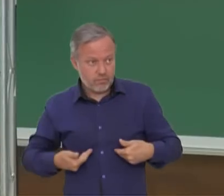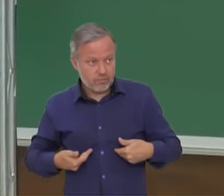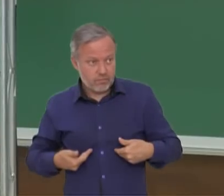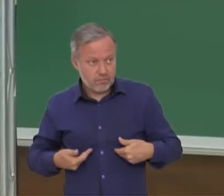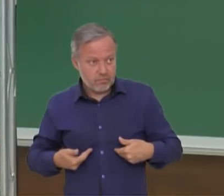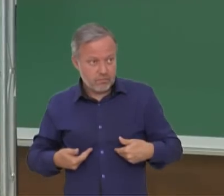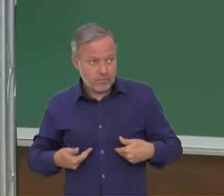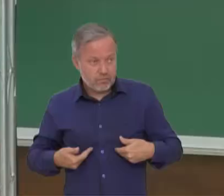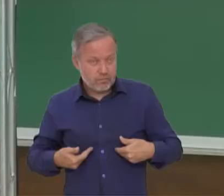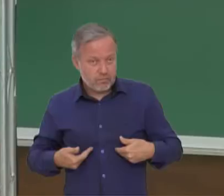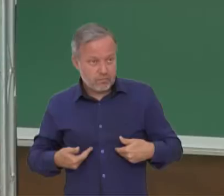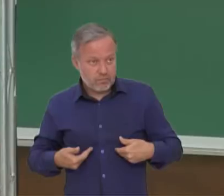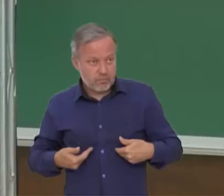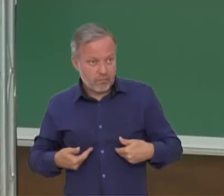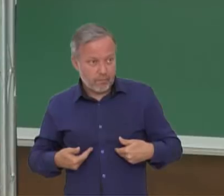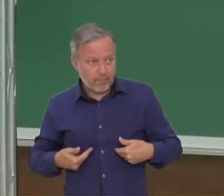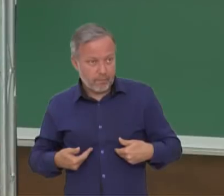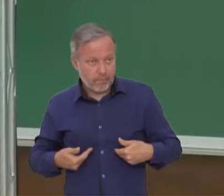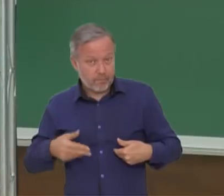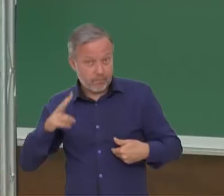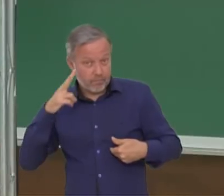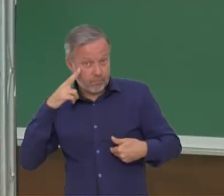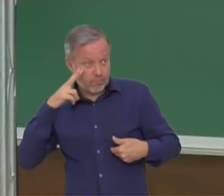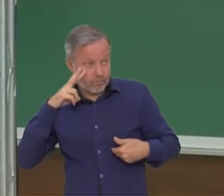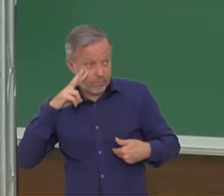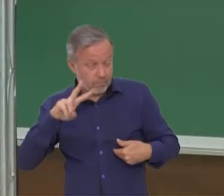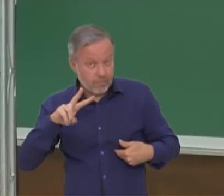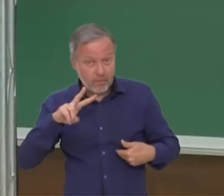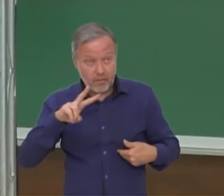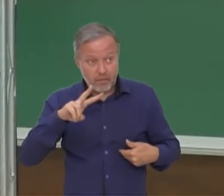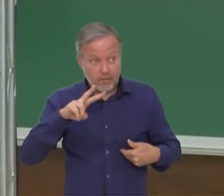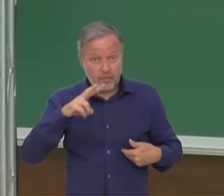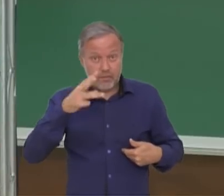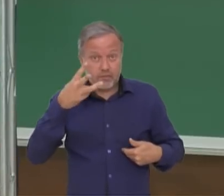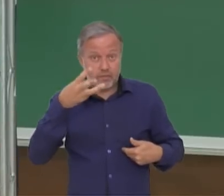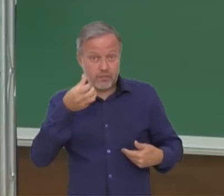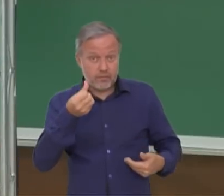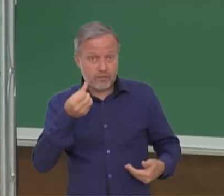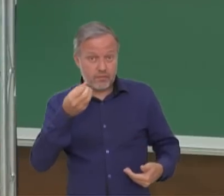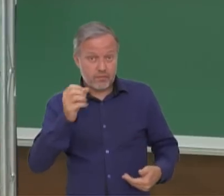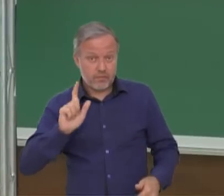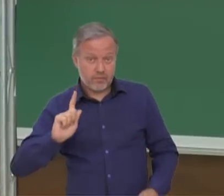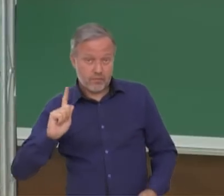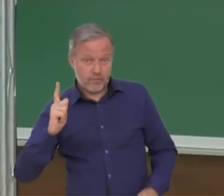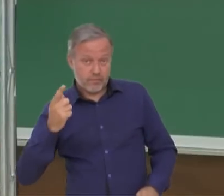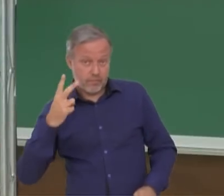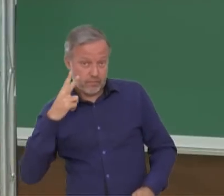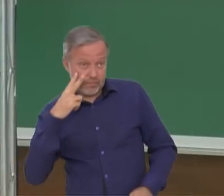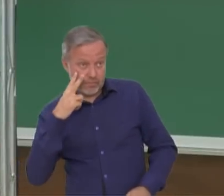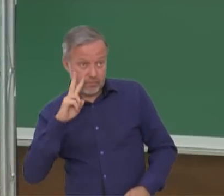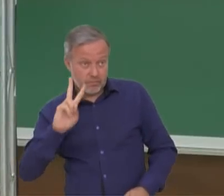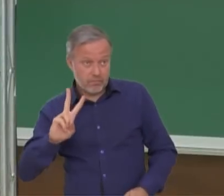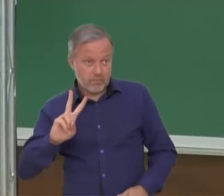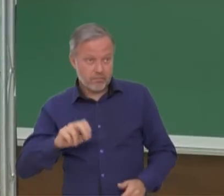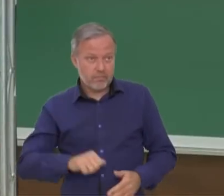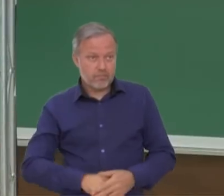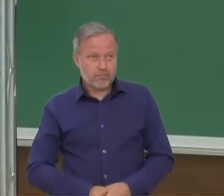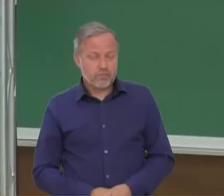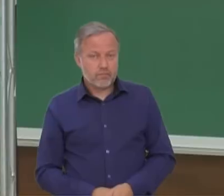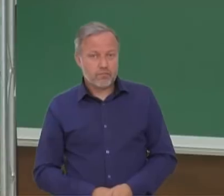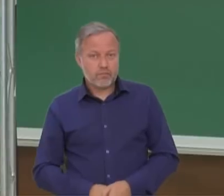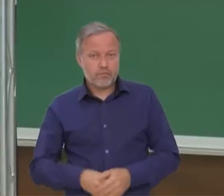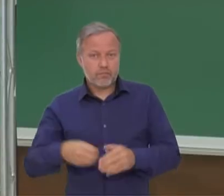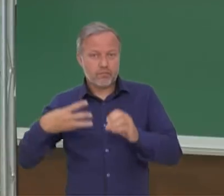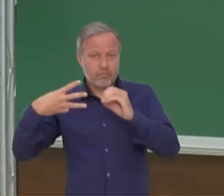ela tem uma tridimensionalidade, né? Ela tem 360 graus. E eu mostro para vocês aqui. Então, a